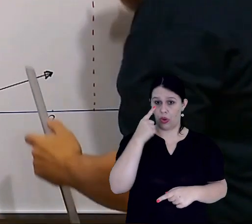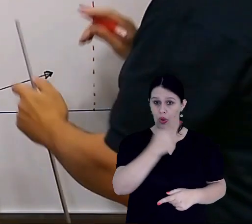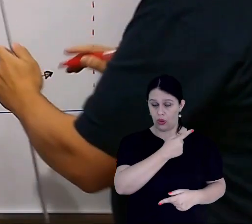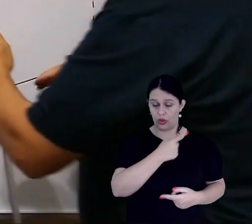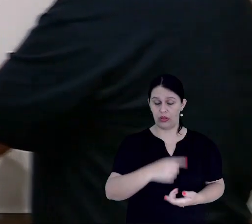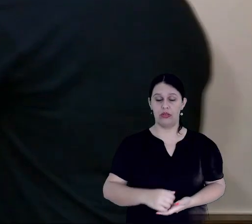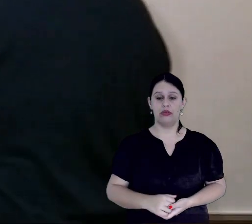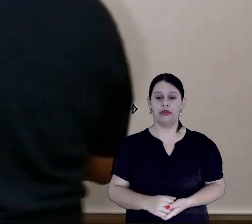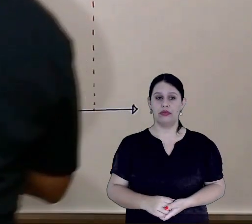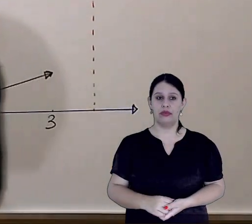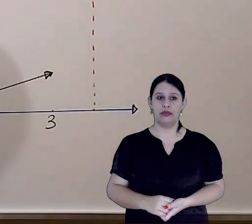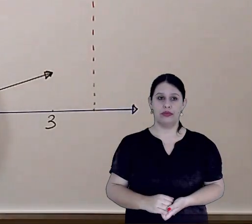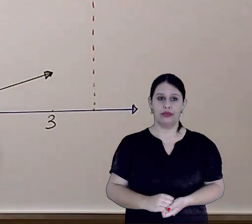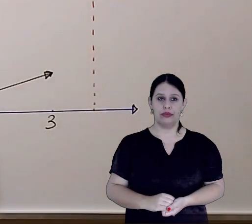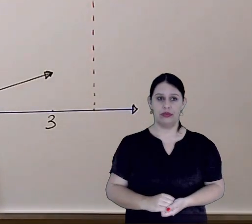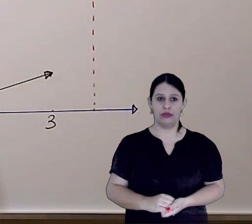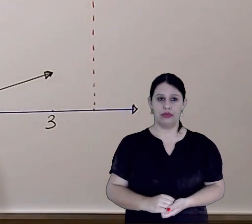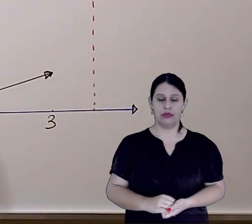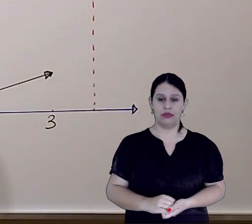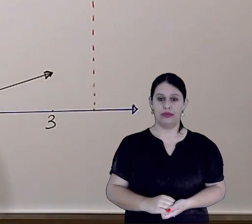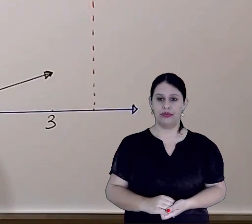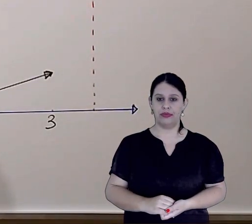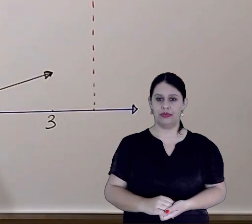E aqui eu ponho 4 também